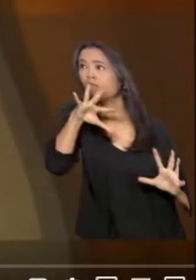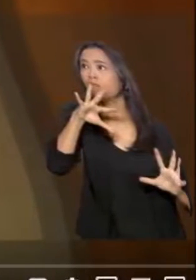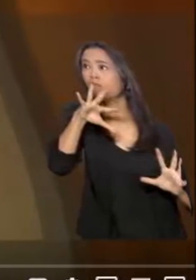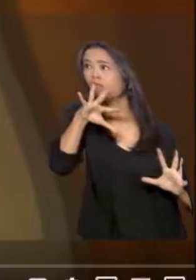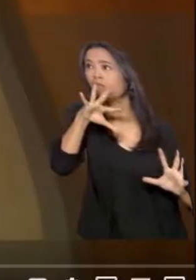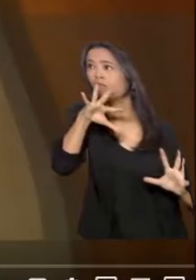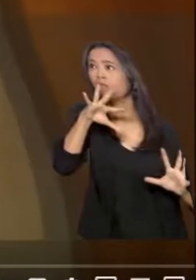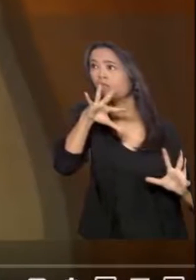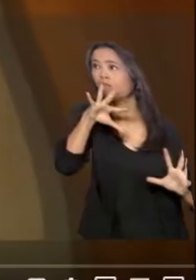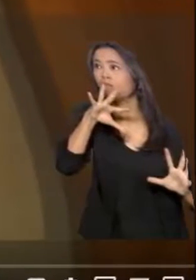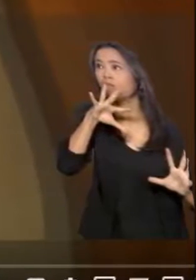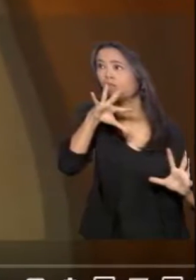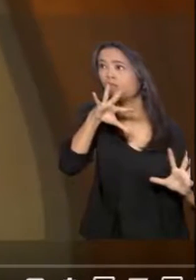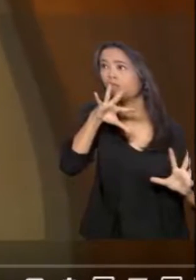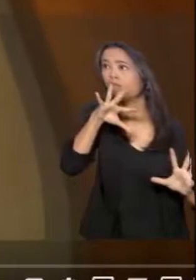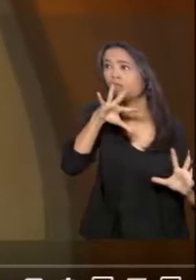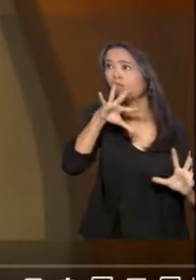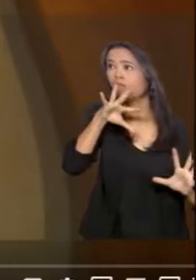noite.